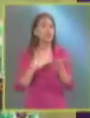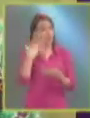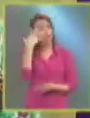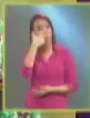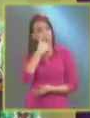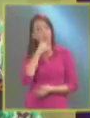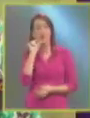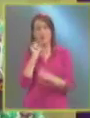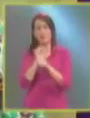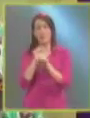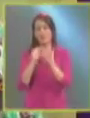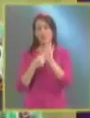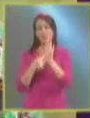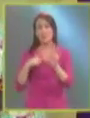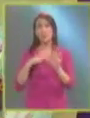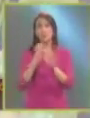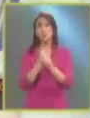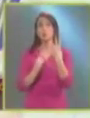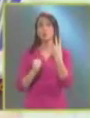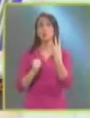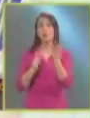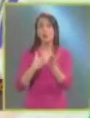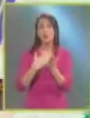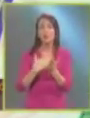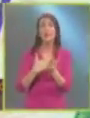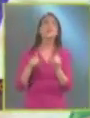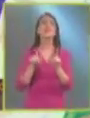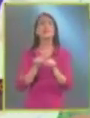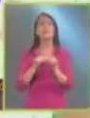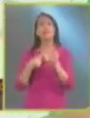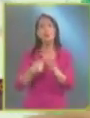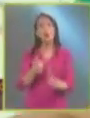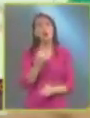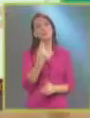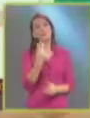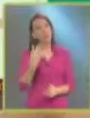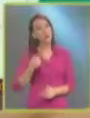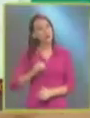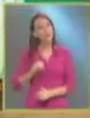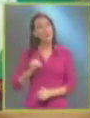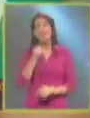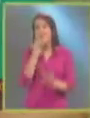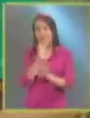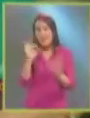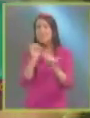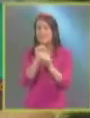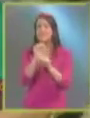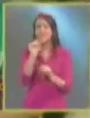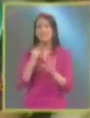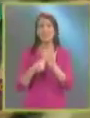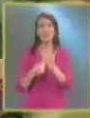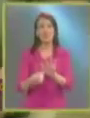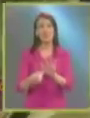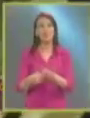mostro. São 4 livros, né? Tem o alfabeto que eu tava vendo ali, os números. Interessantíssimo. Daqui a pouquinho eu mostro pra você.